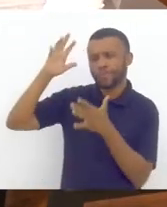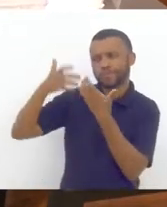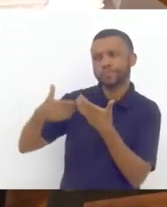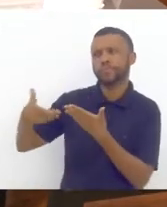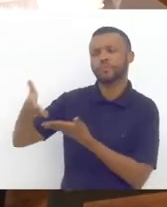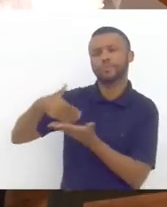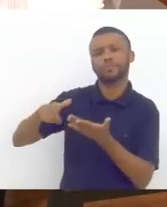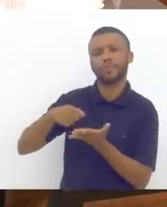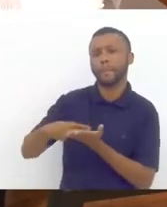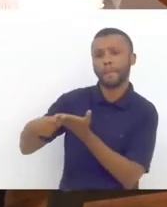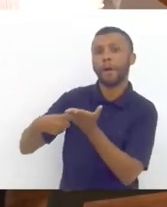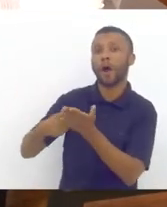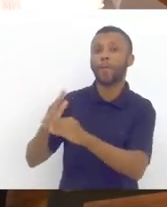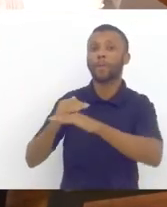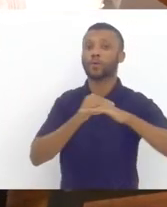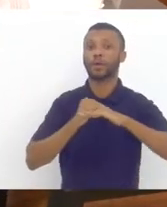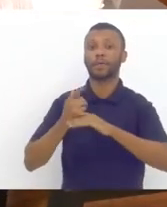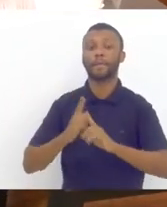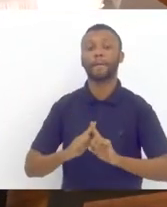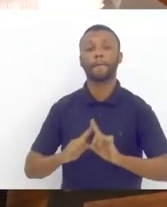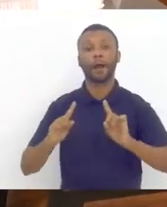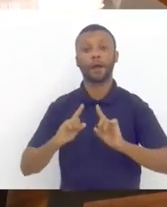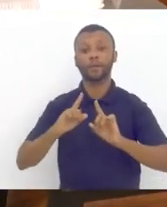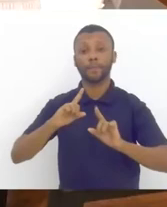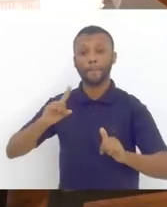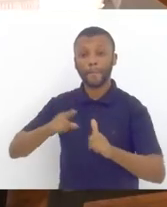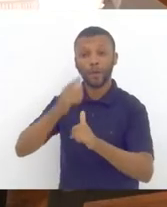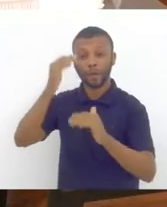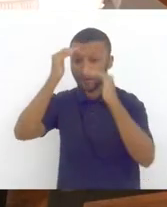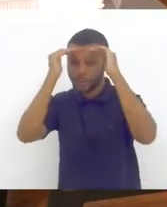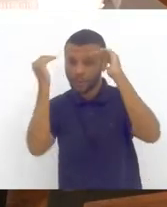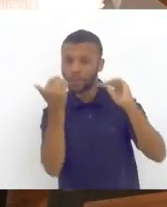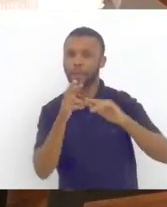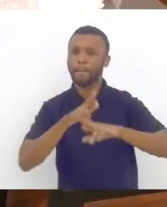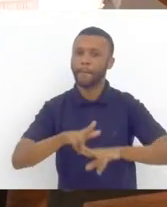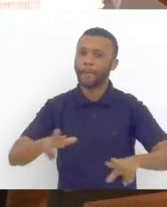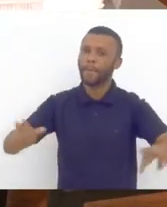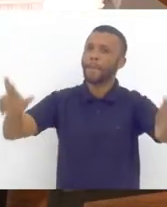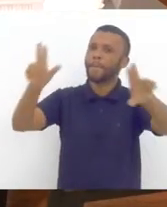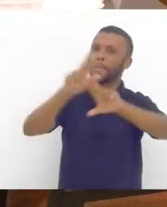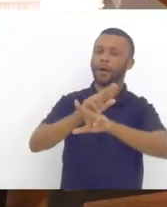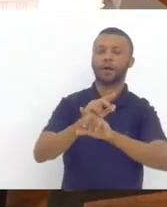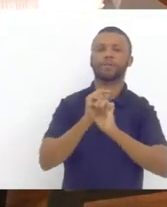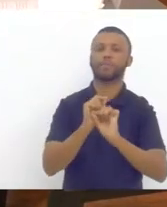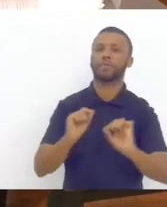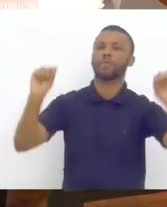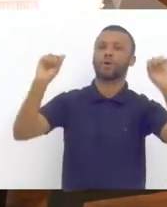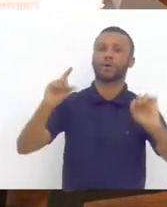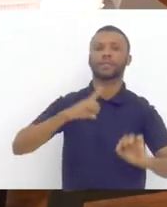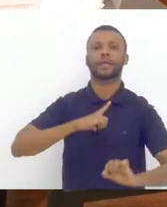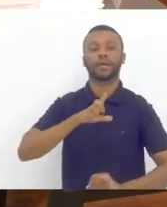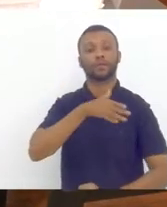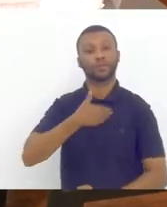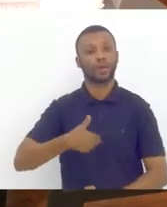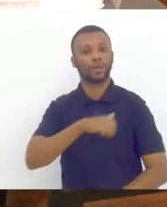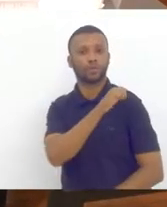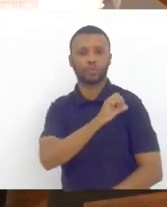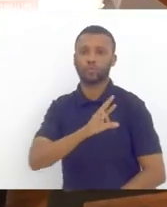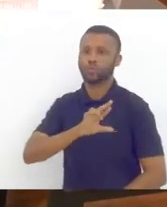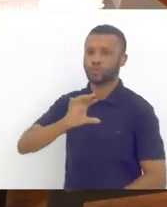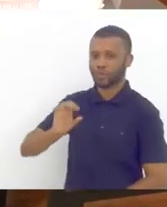uma unidade, mas respeitando efetivamente as diferenças regionais que nós temos no Estado do Rio de Janeiro. E eu quero